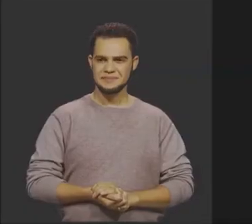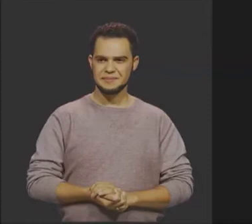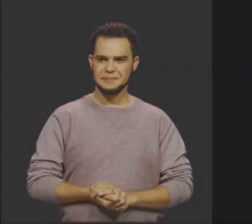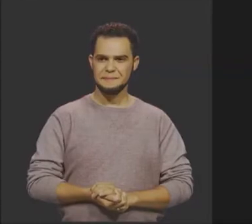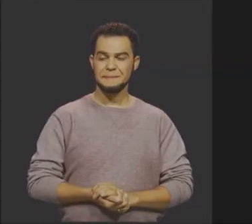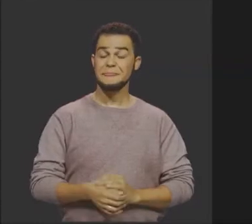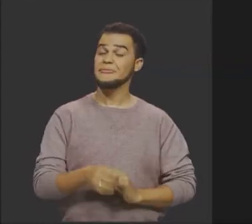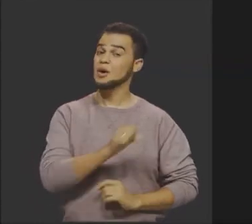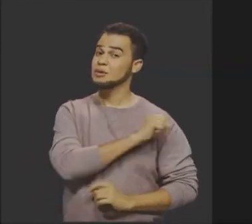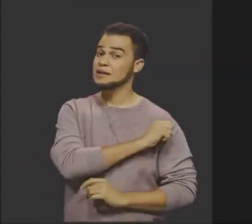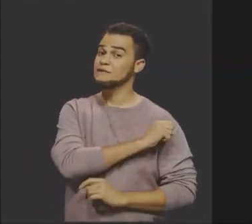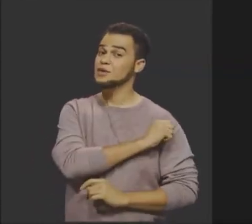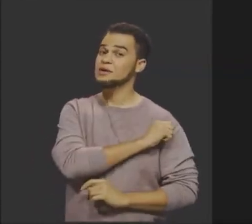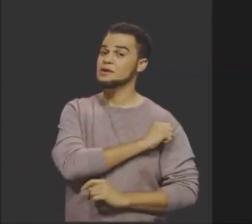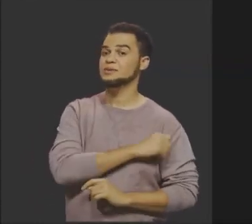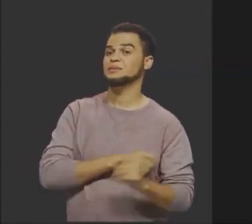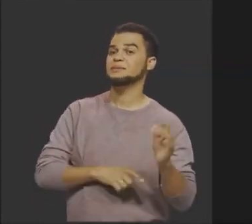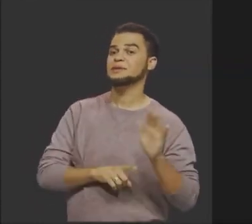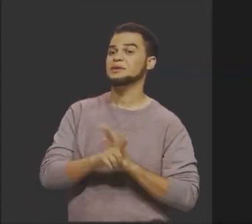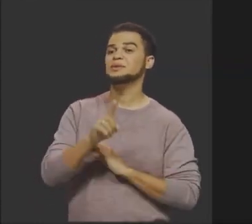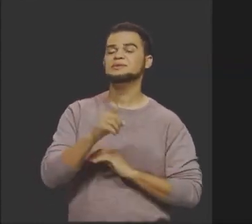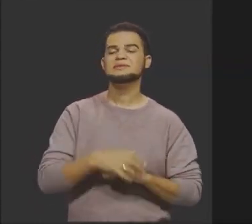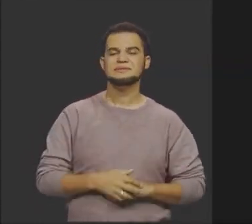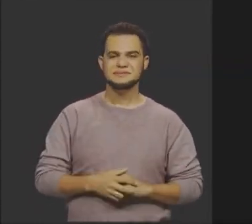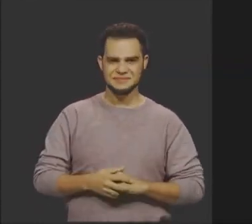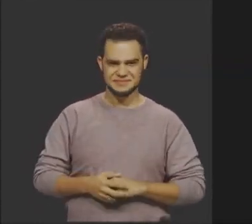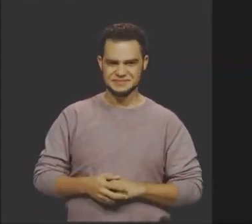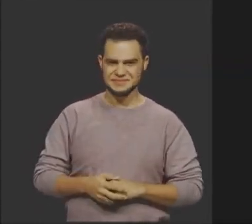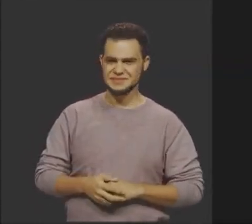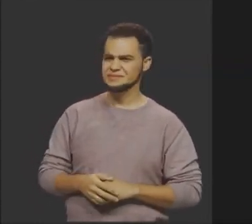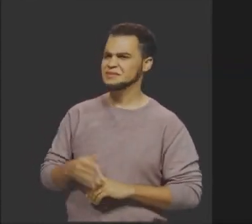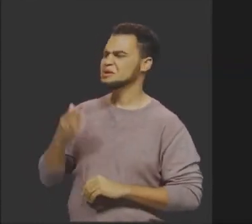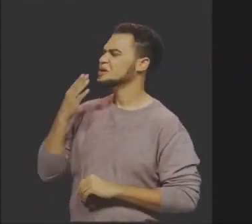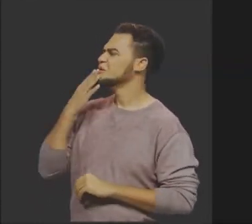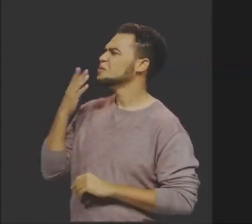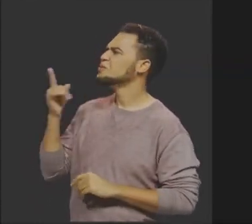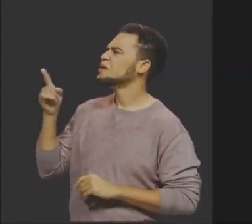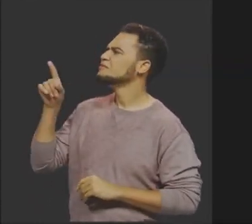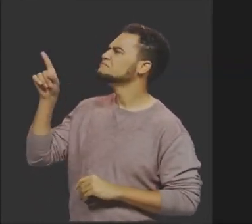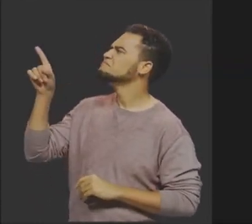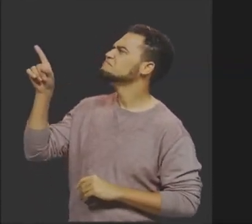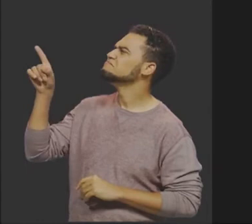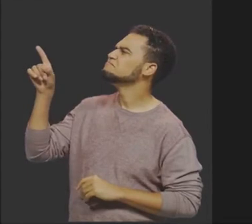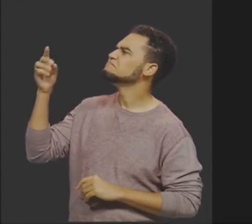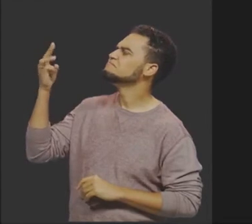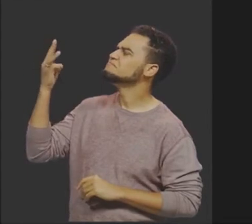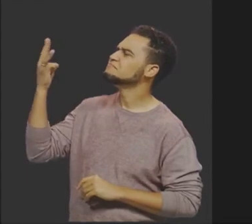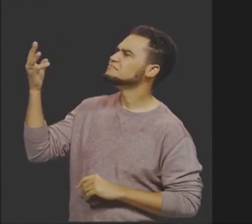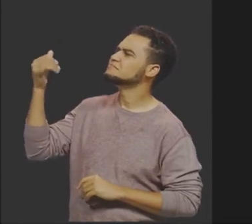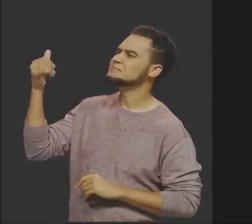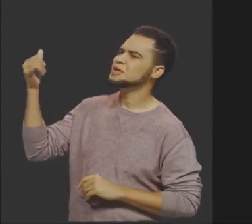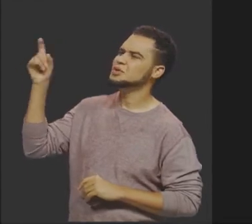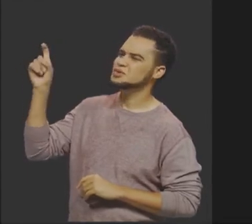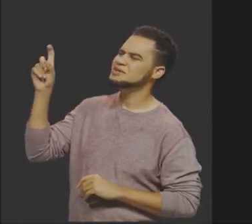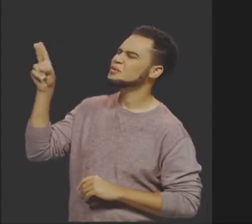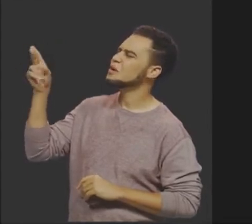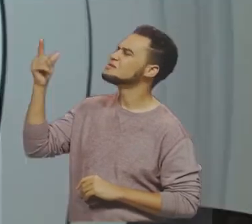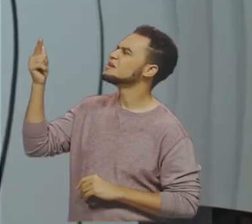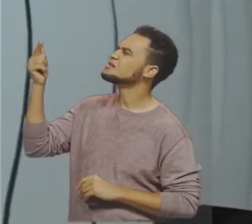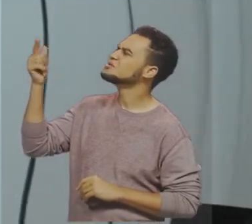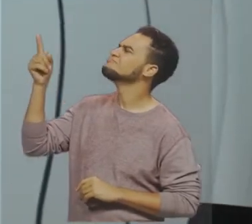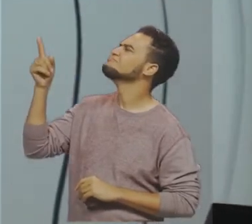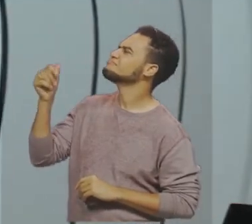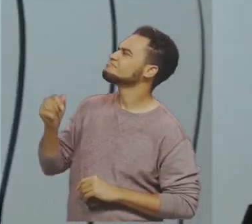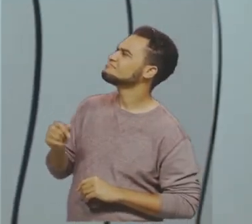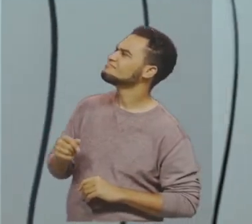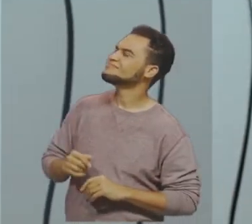pergunta de oitavo ano. Professora Eliana, qual o valor de x na equação? 3 menos x é igual a 7.